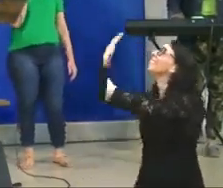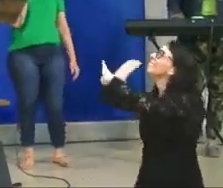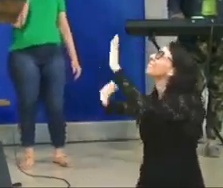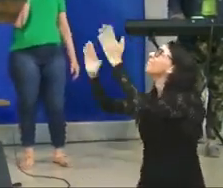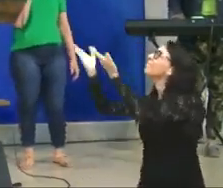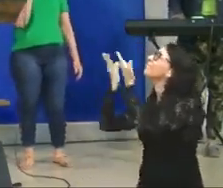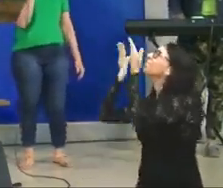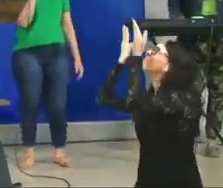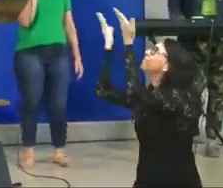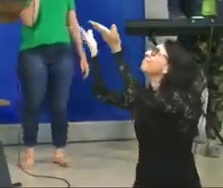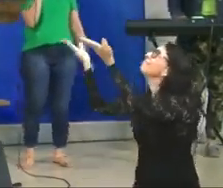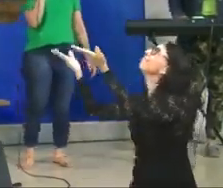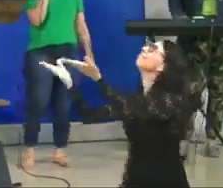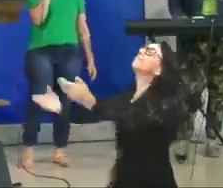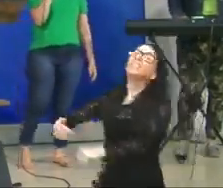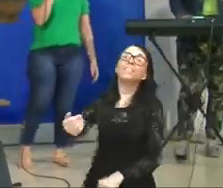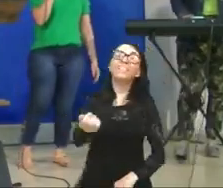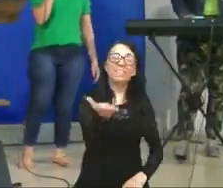adorar.